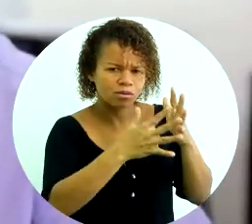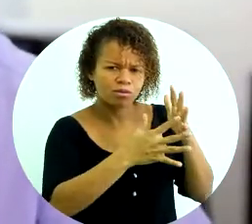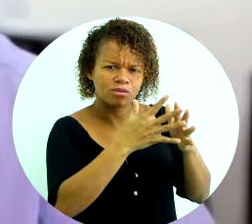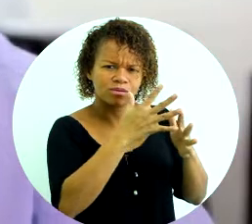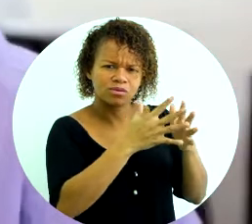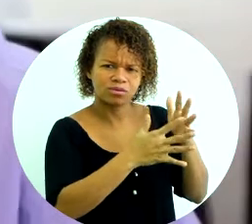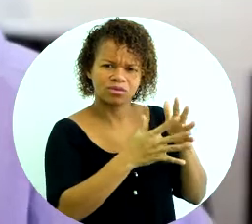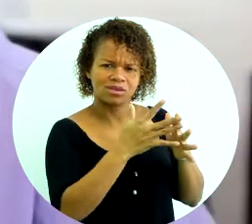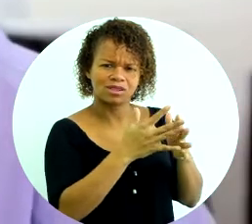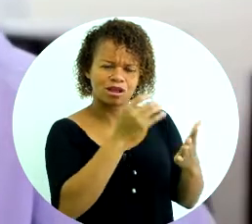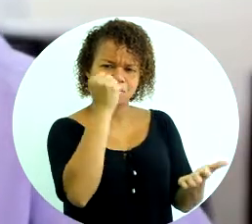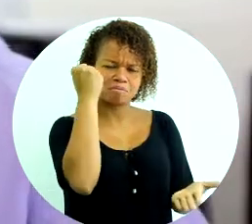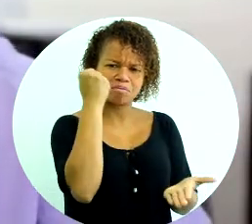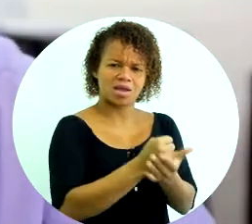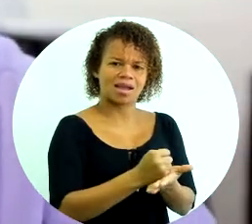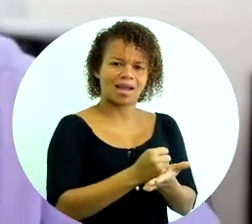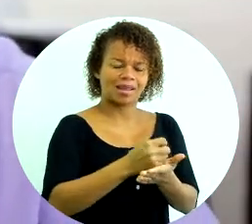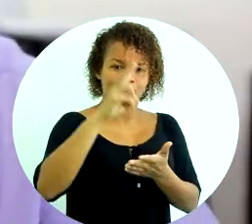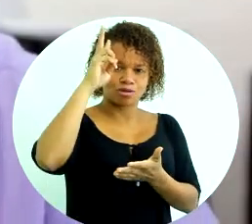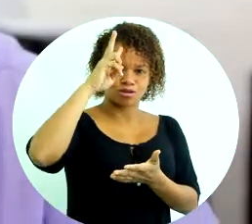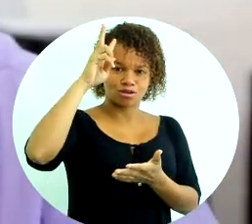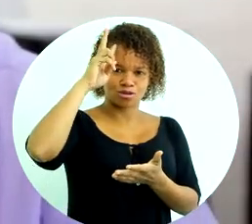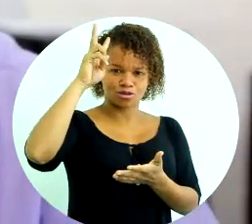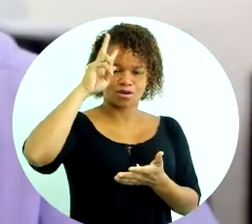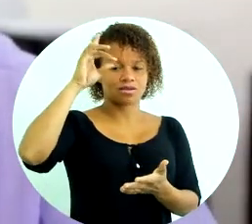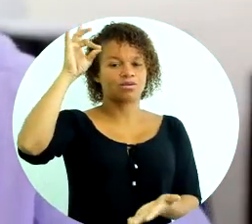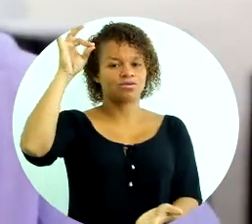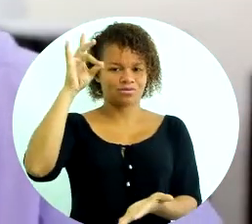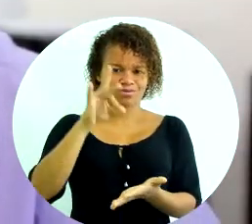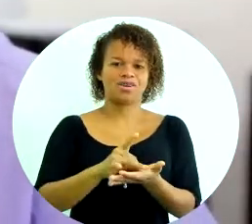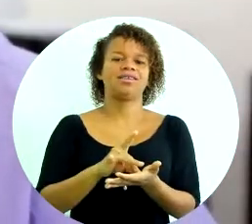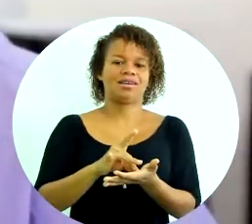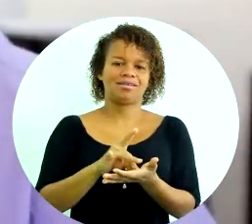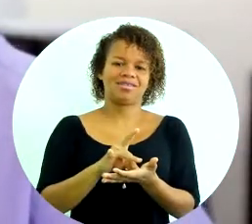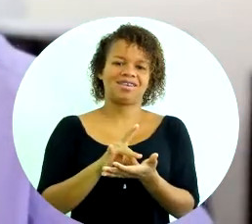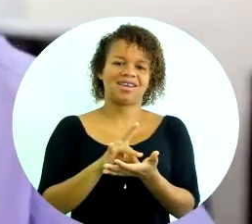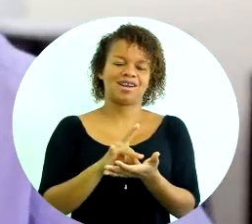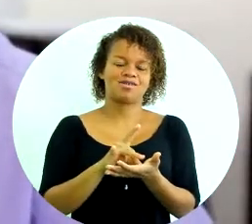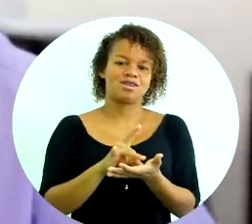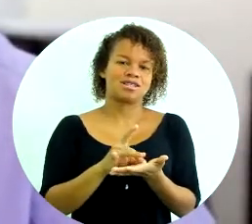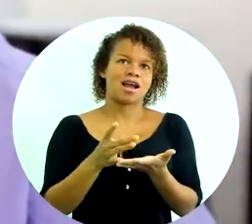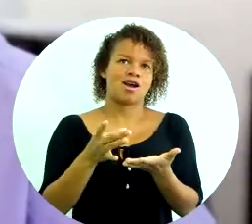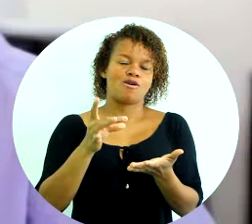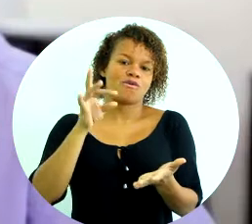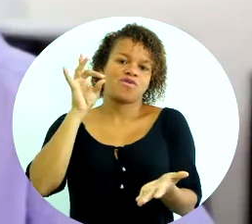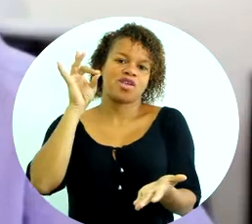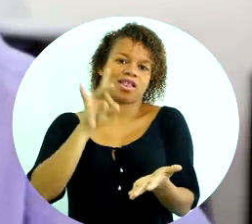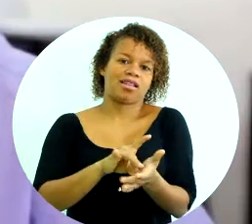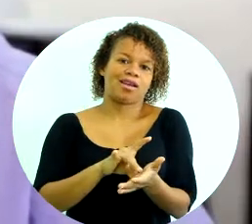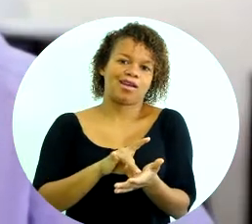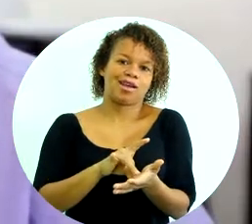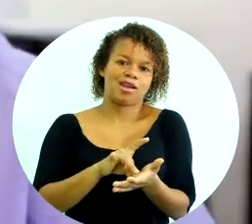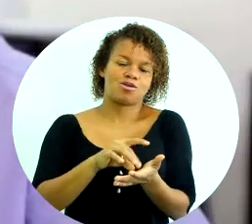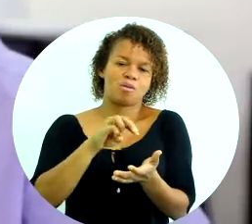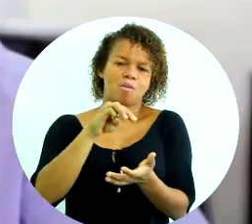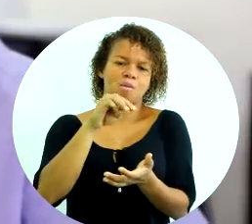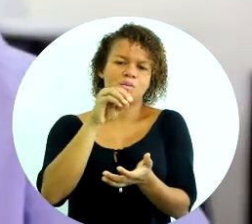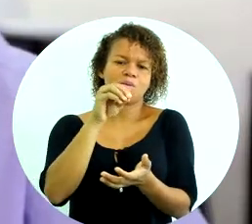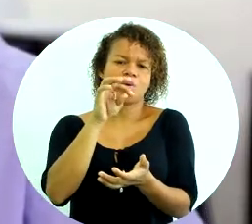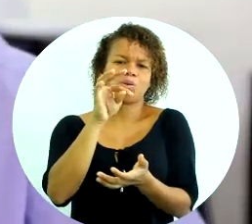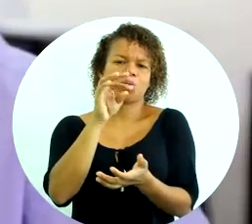que essas sociedades são marcadas por conflitos sociais, que são os verdadeiros que é o